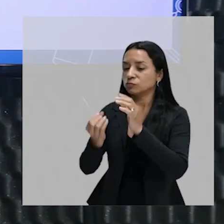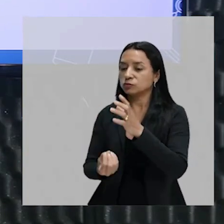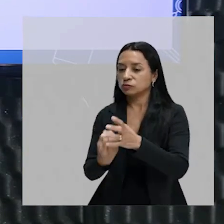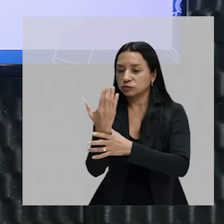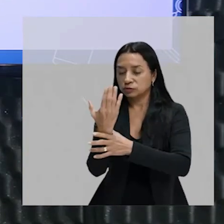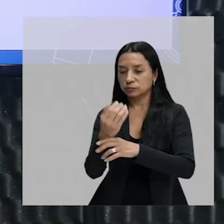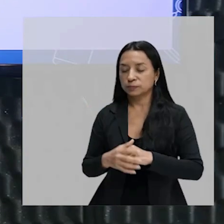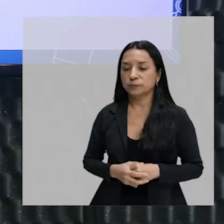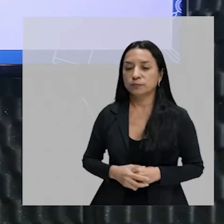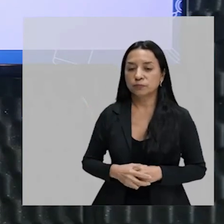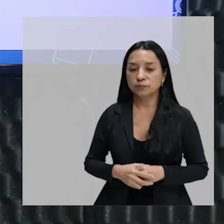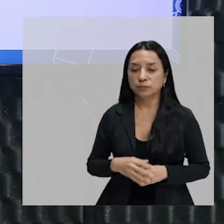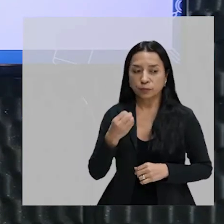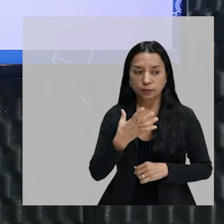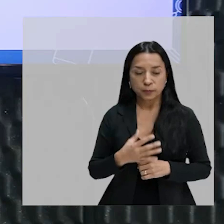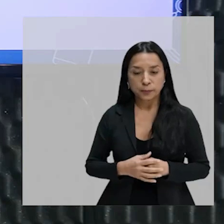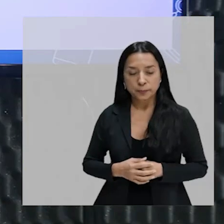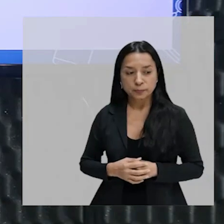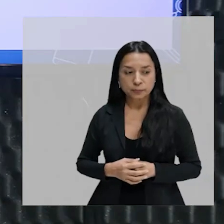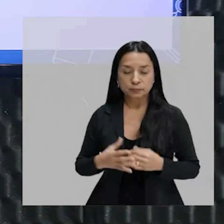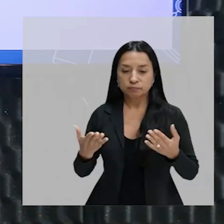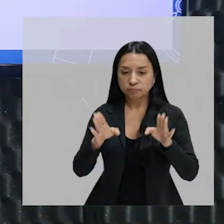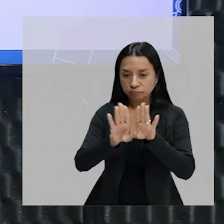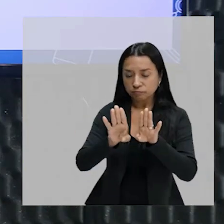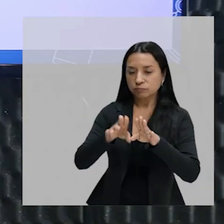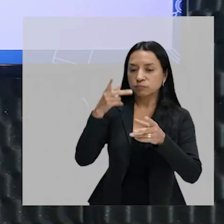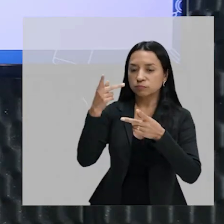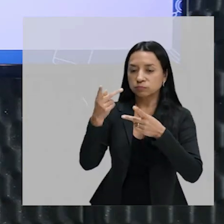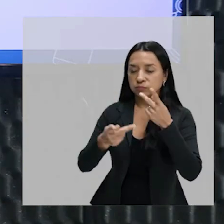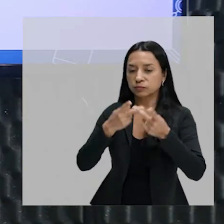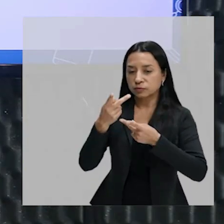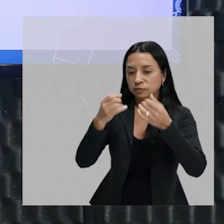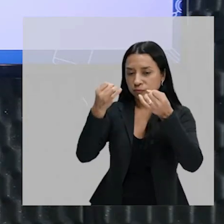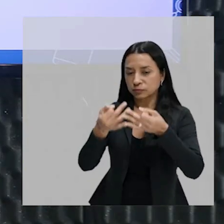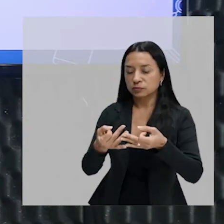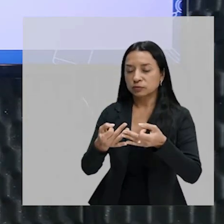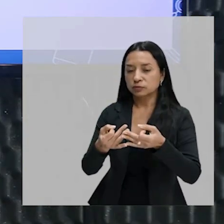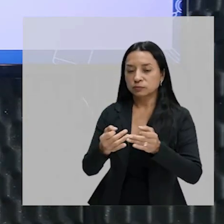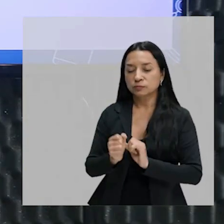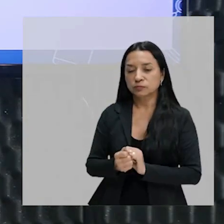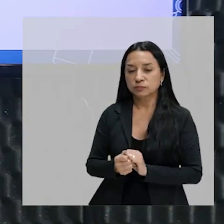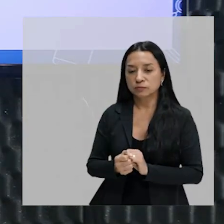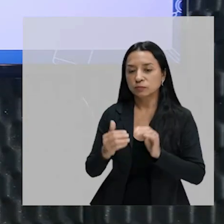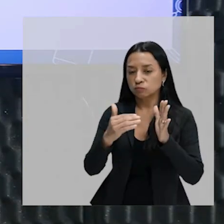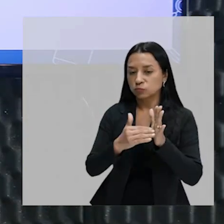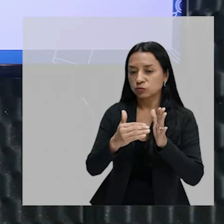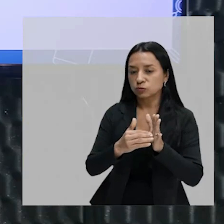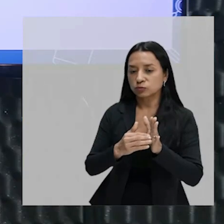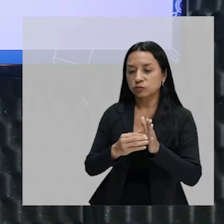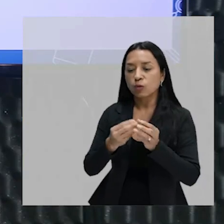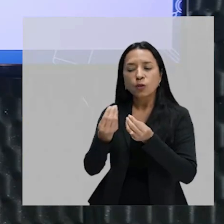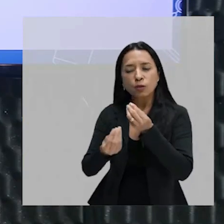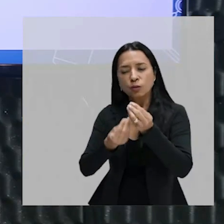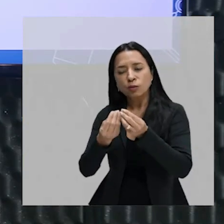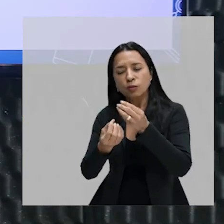espermatozoides tá bom e a gente vai falar por último vou explicar para vocês a espermatogênese